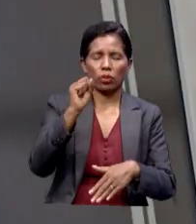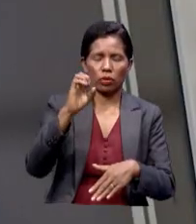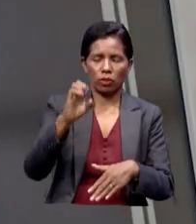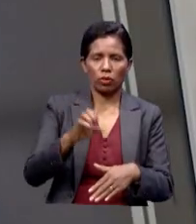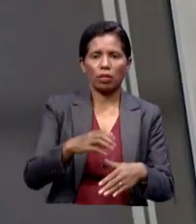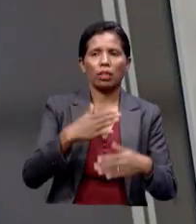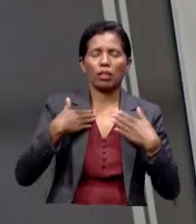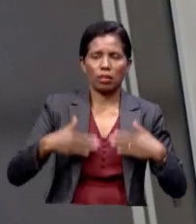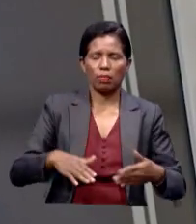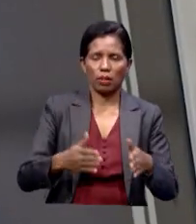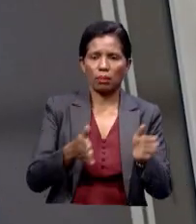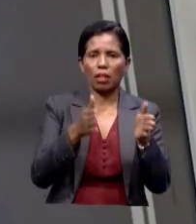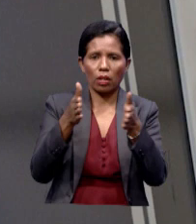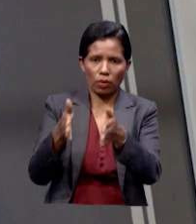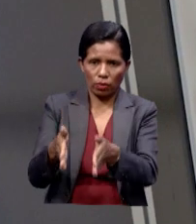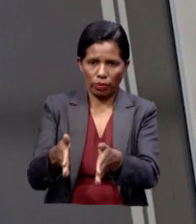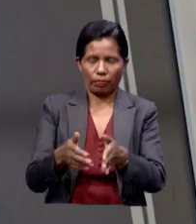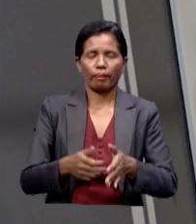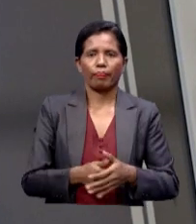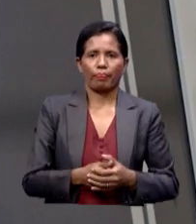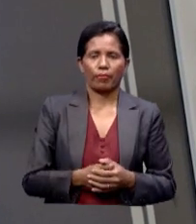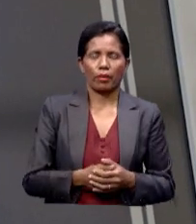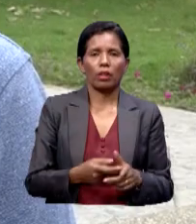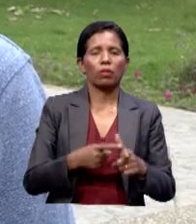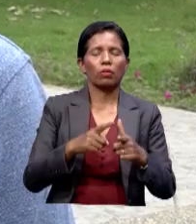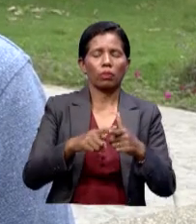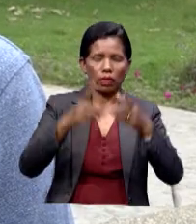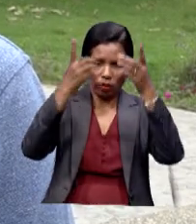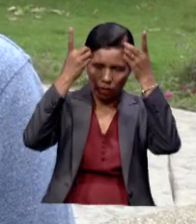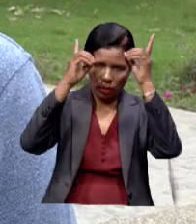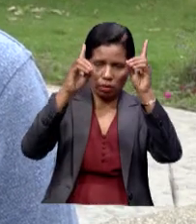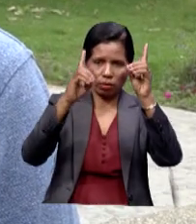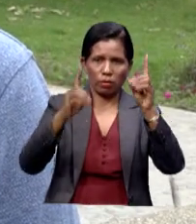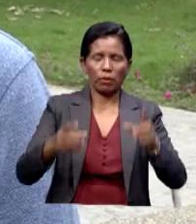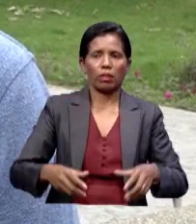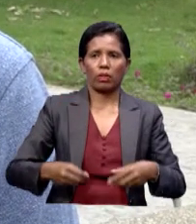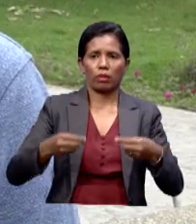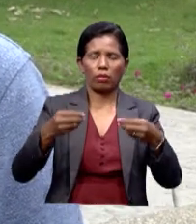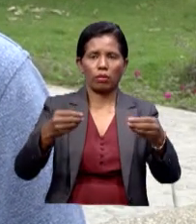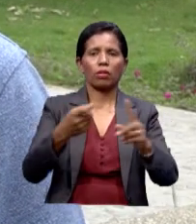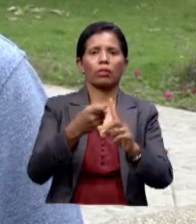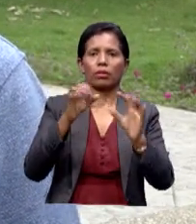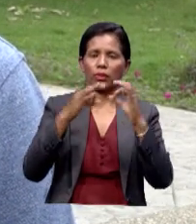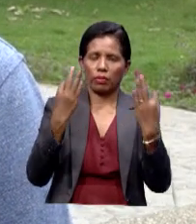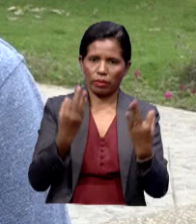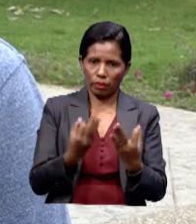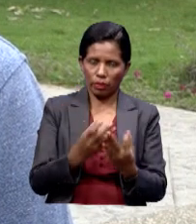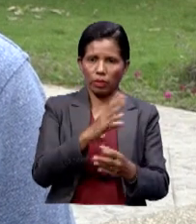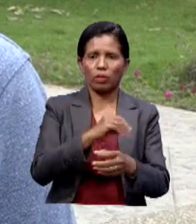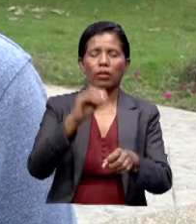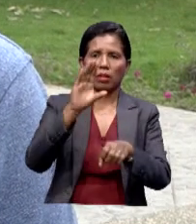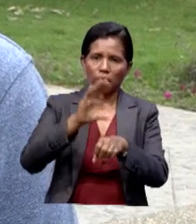e Sinmaten. Nerone, tua decisão não bem a correr em foto, com a família, na parte da igreja